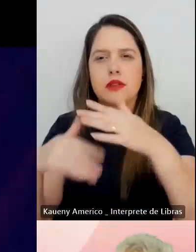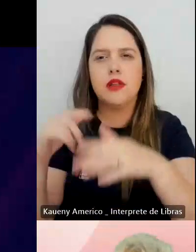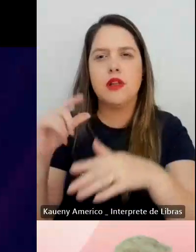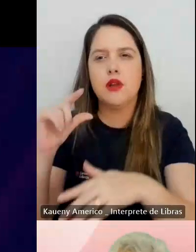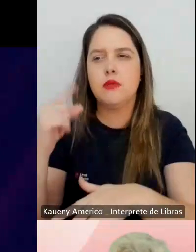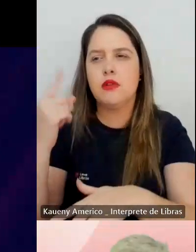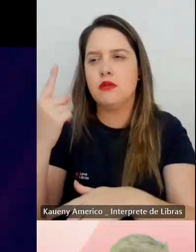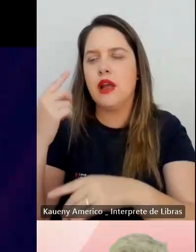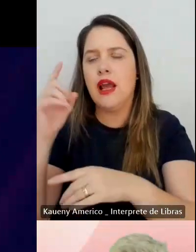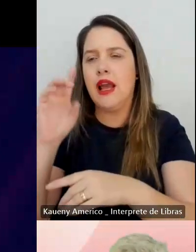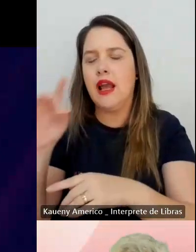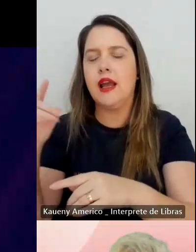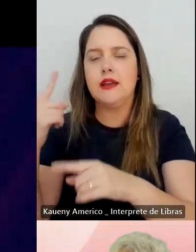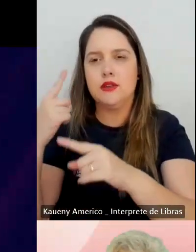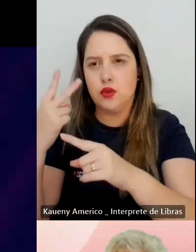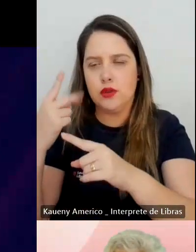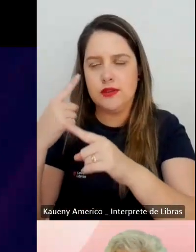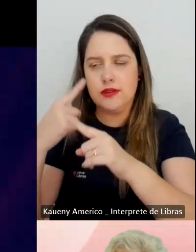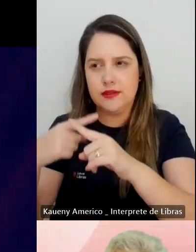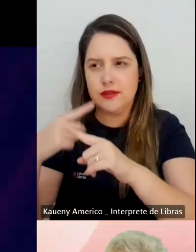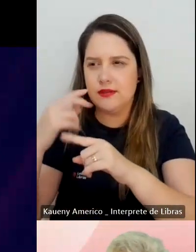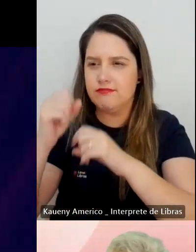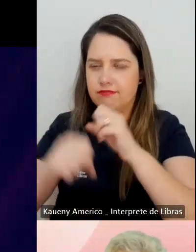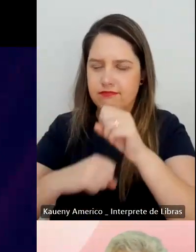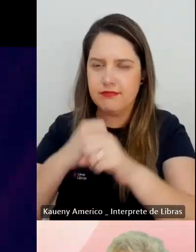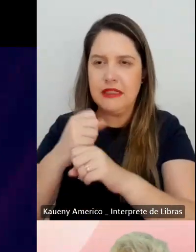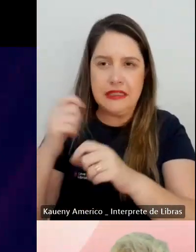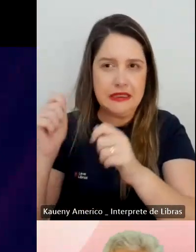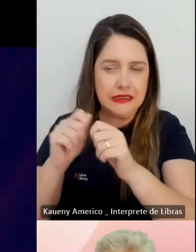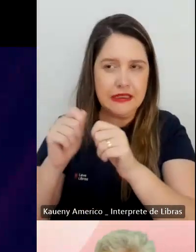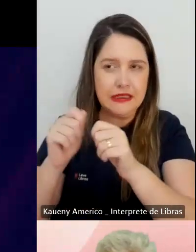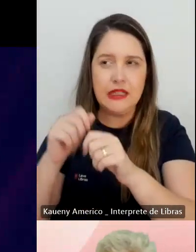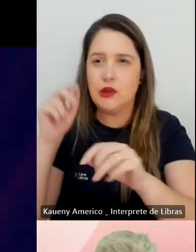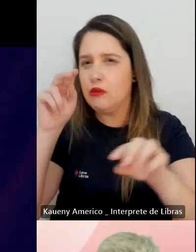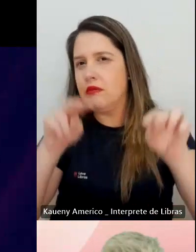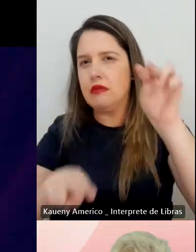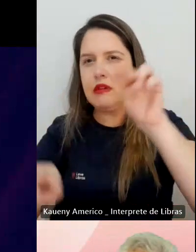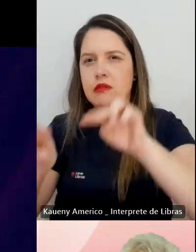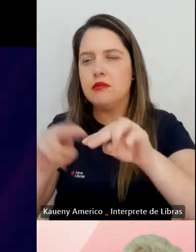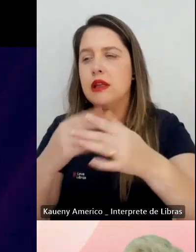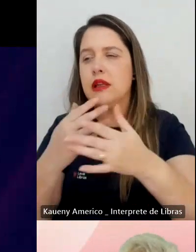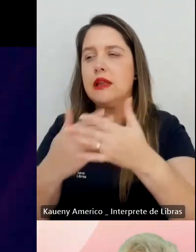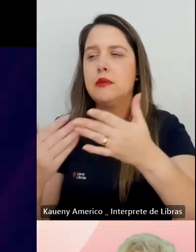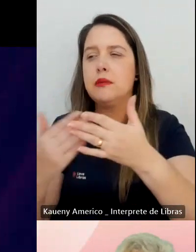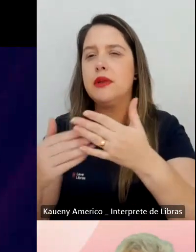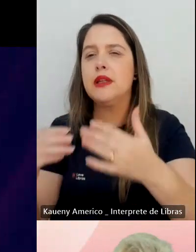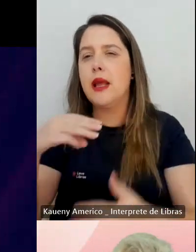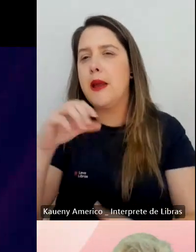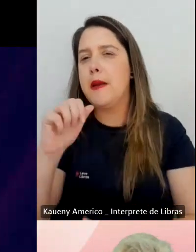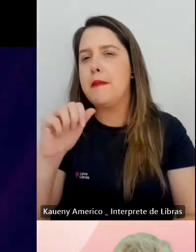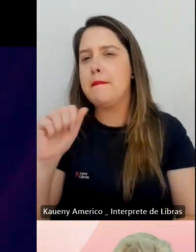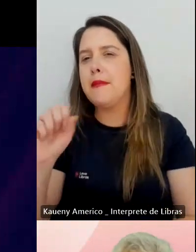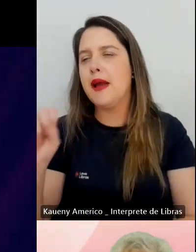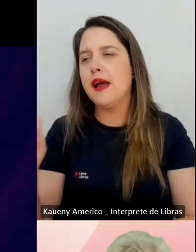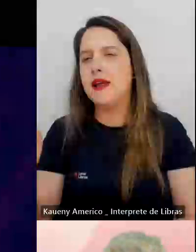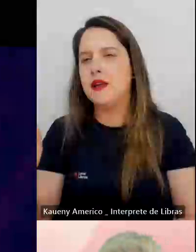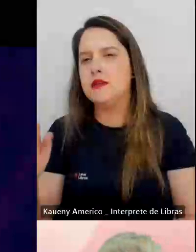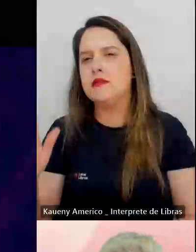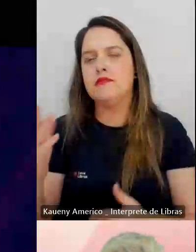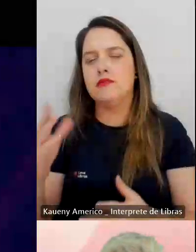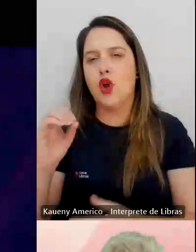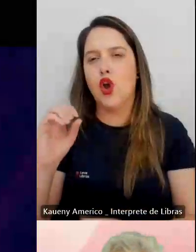ele deve ser feito para a gente conseguir ver está perdendo muita massa óssea, não está perdendo muita massa óssea.